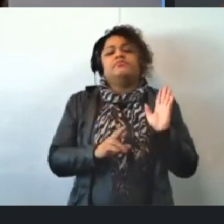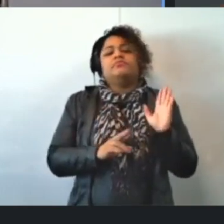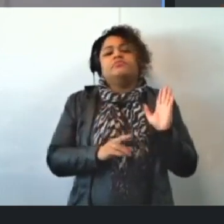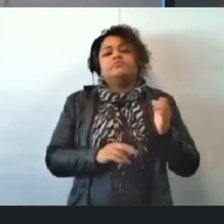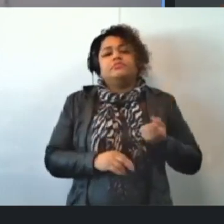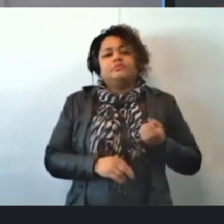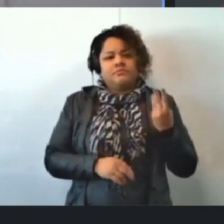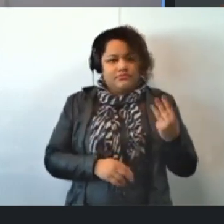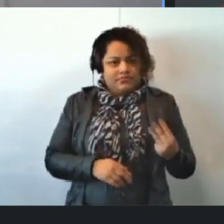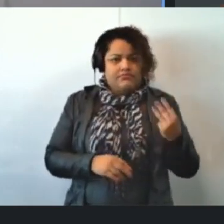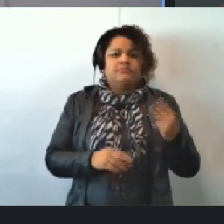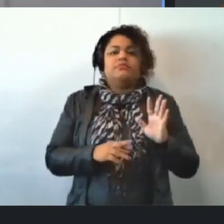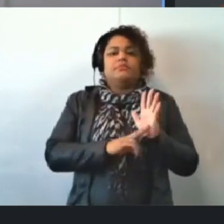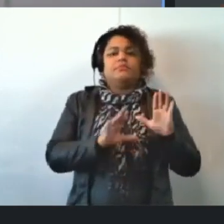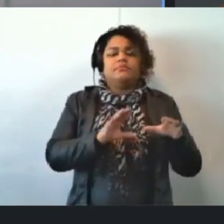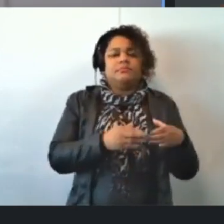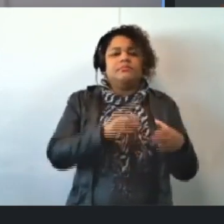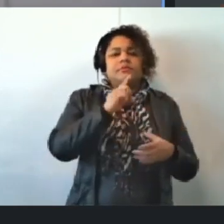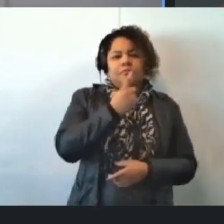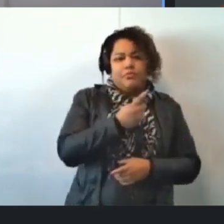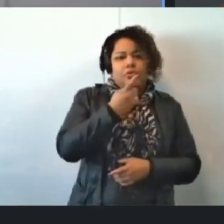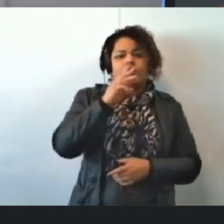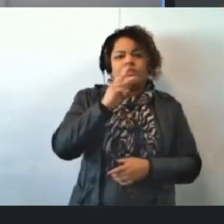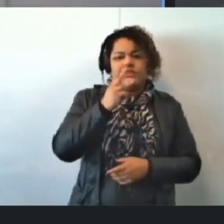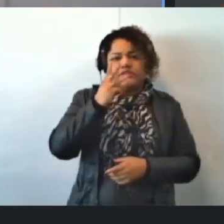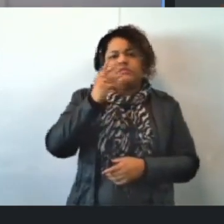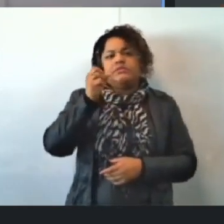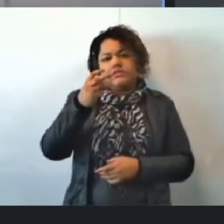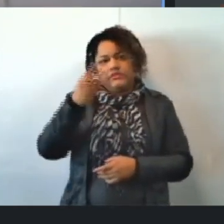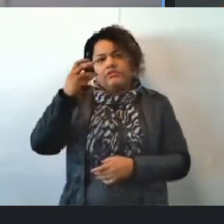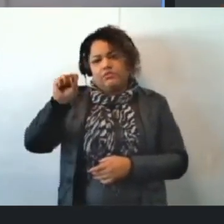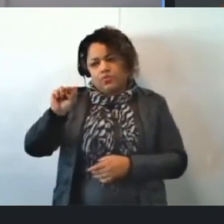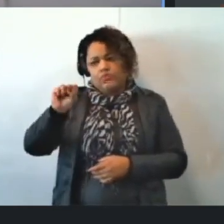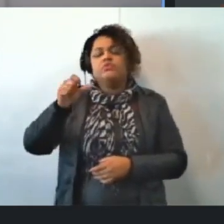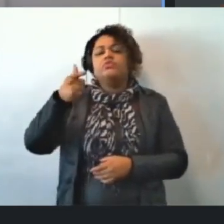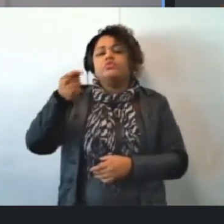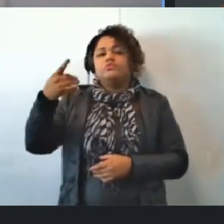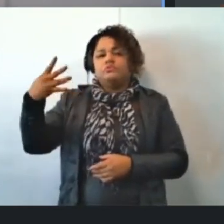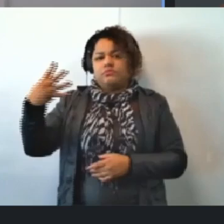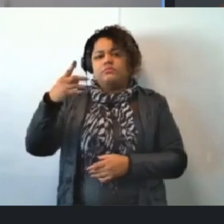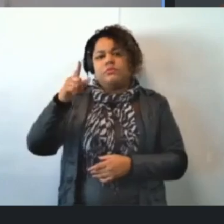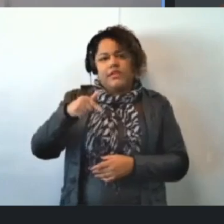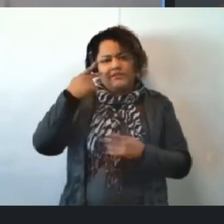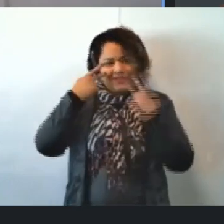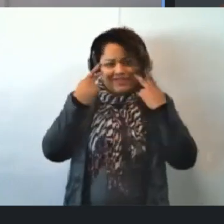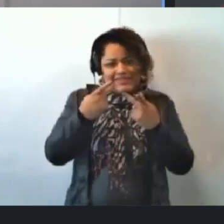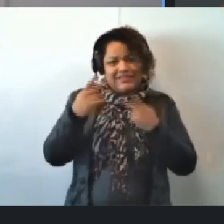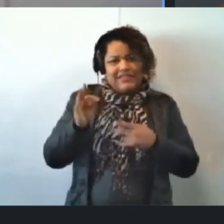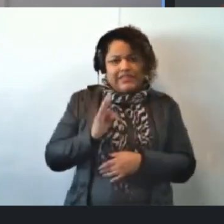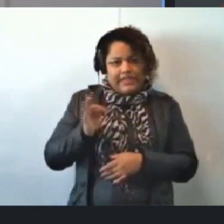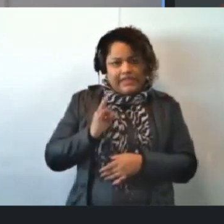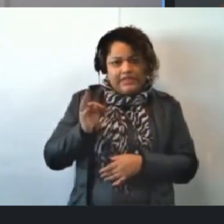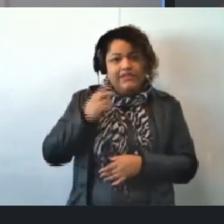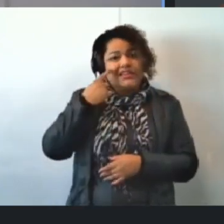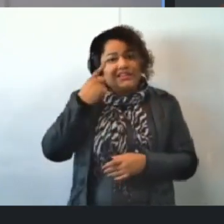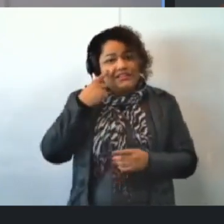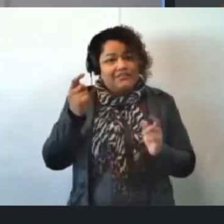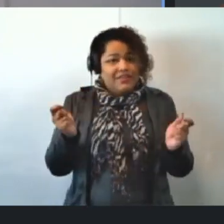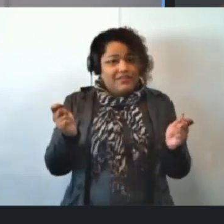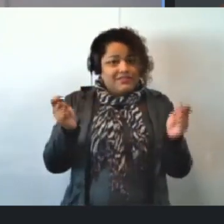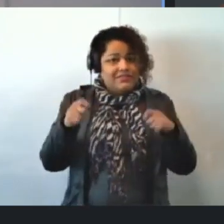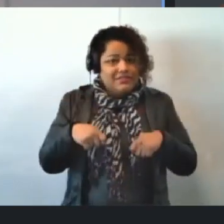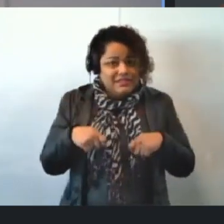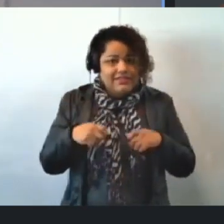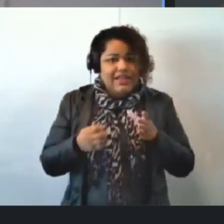Terceiro, requerimento de comissão 1338 de 24, uma visita técnica. Verificar a possibilidade de implantação de sinalização